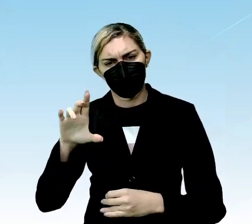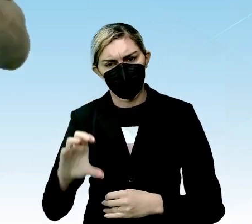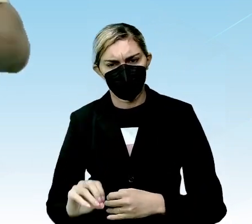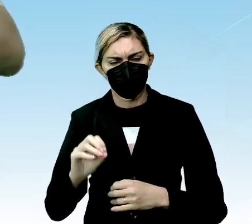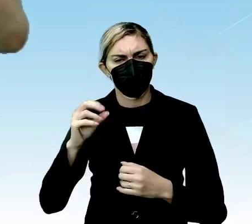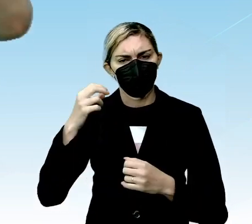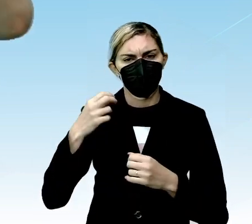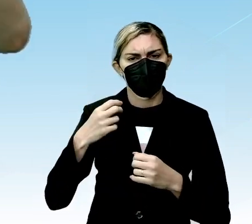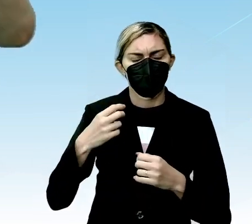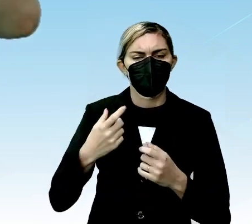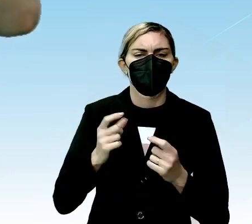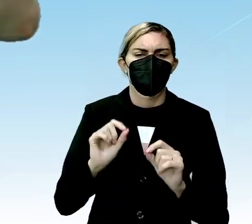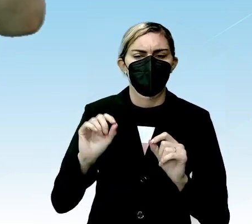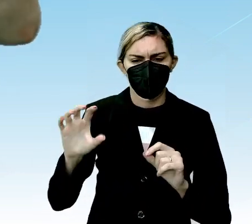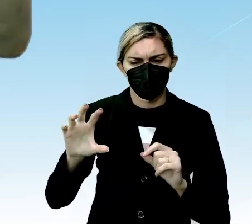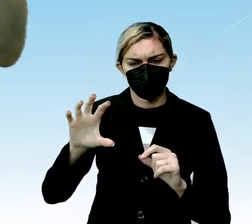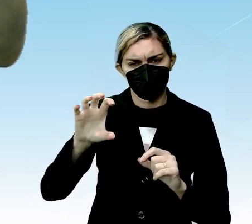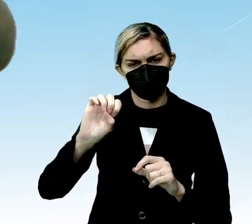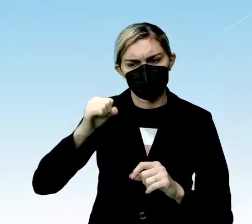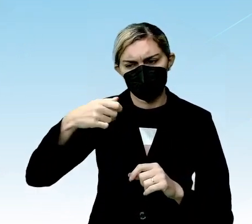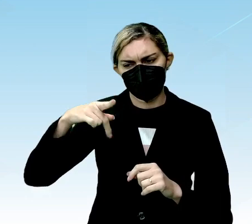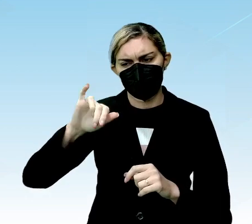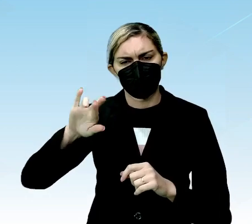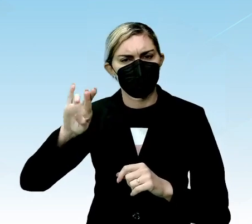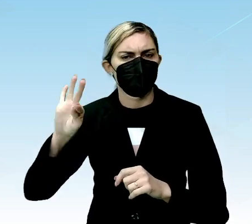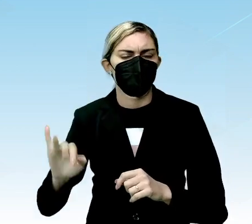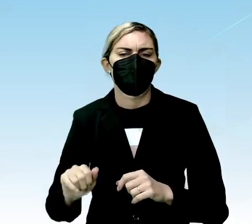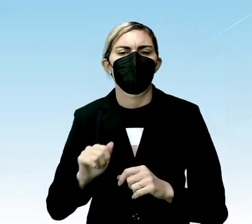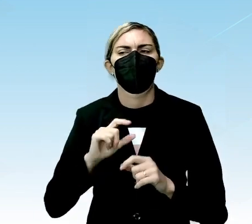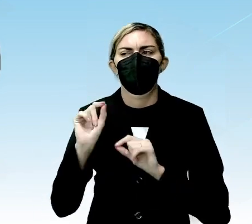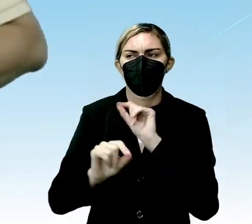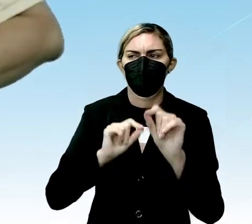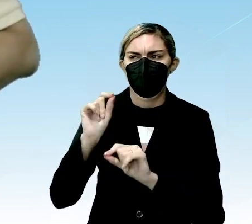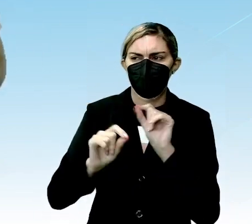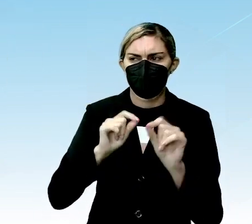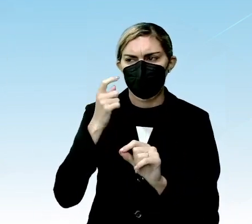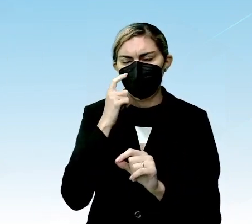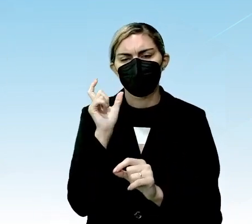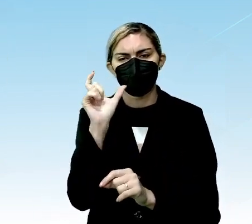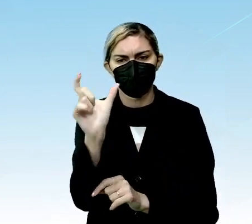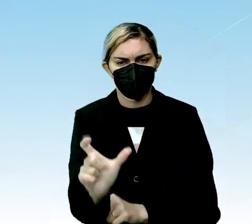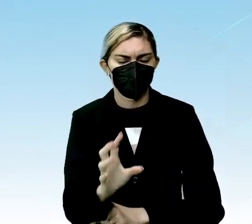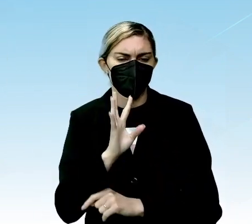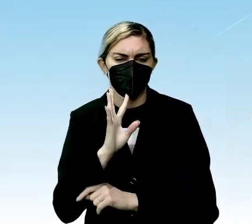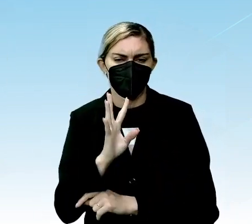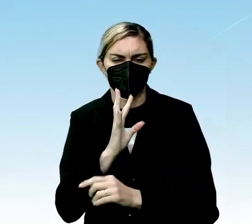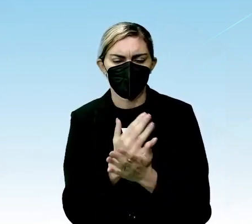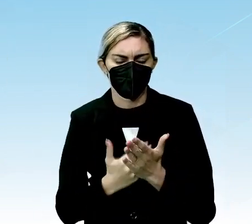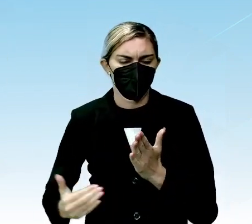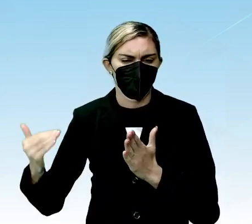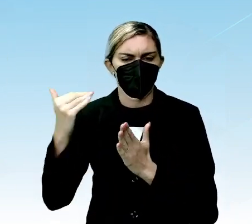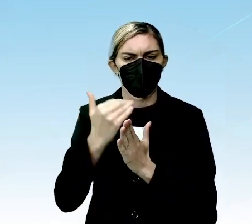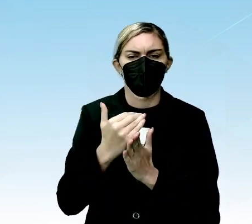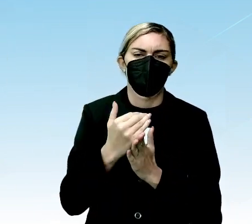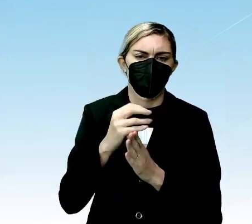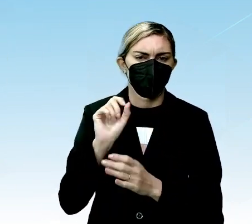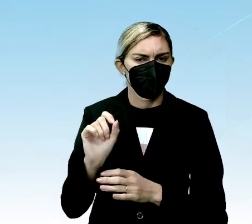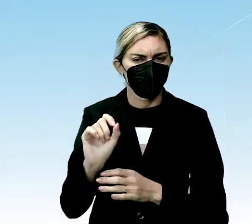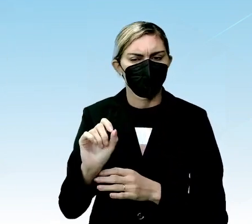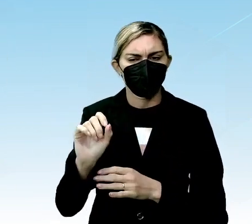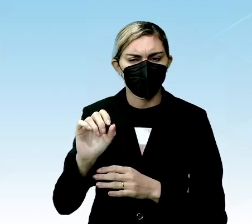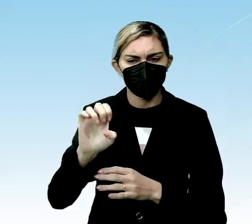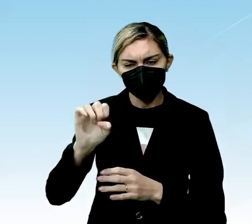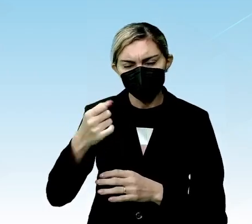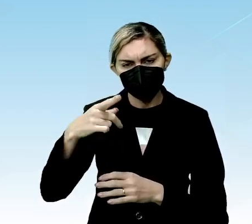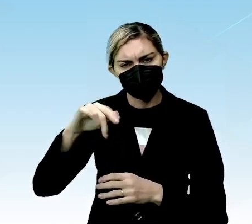Espírita. Mas o que é o Pentateuco? Vamos aprender esta palavra e conhecer um pouco mais sobre a questão do